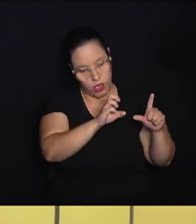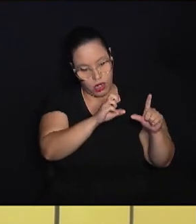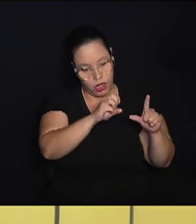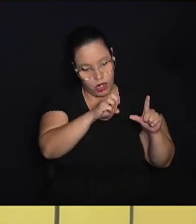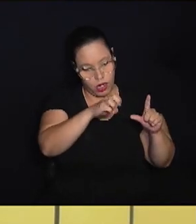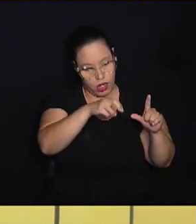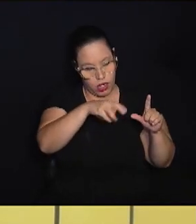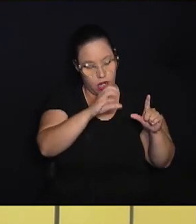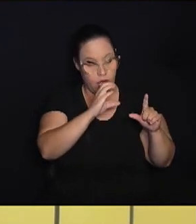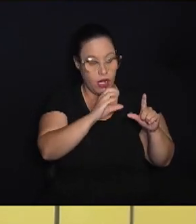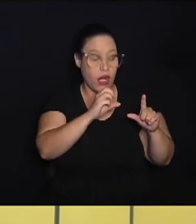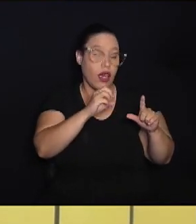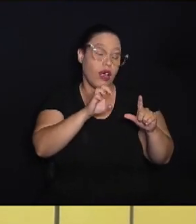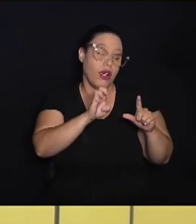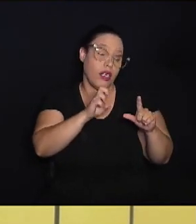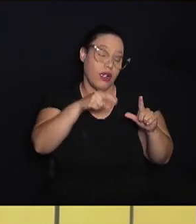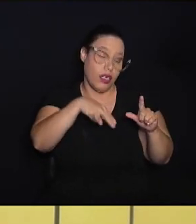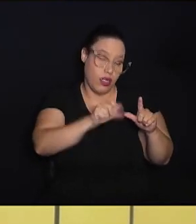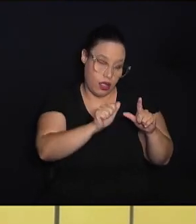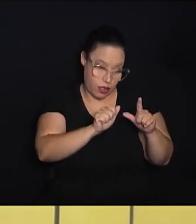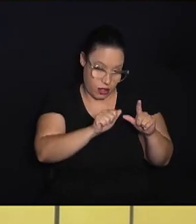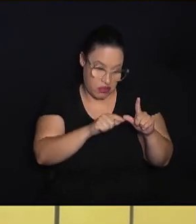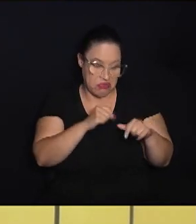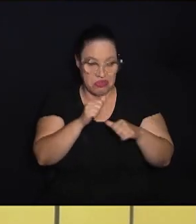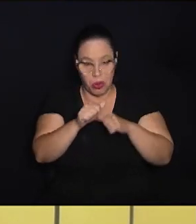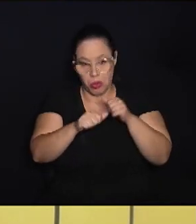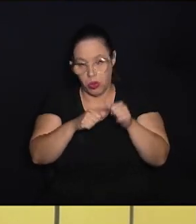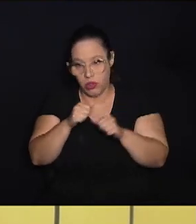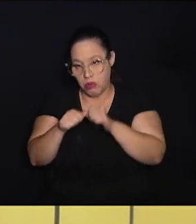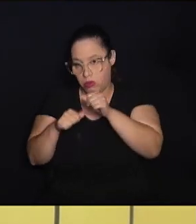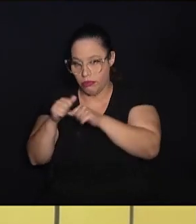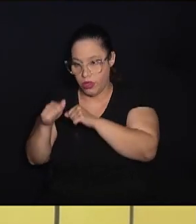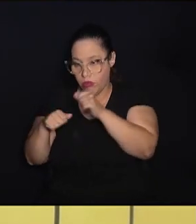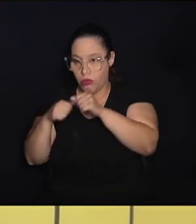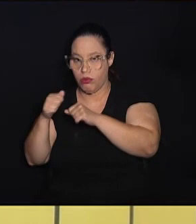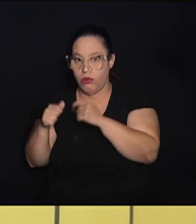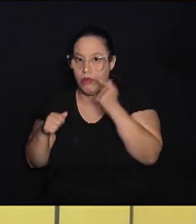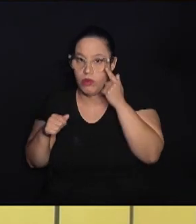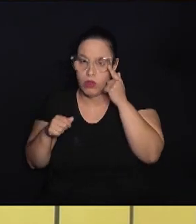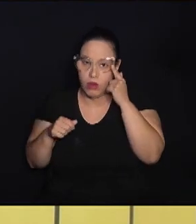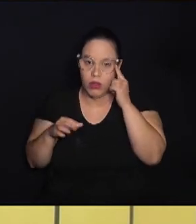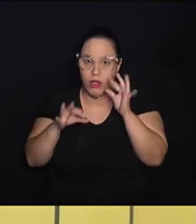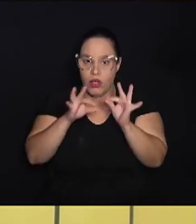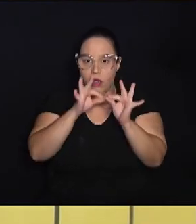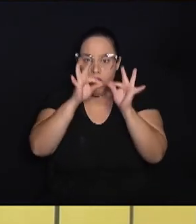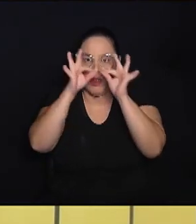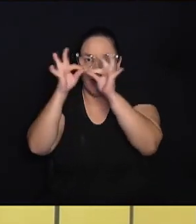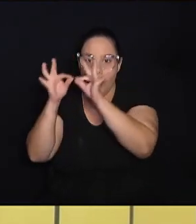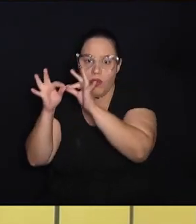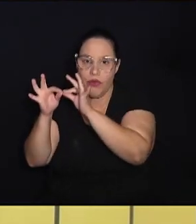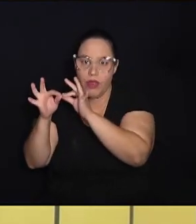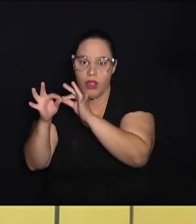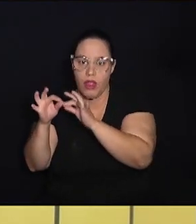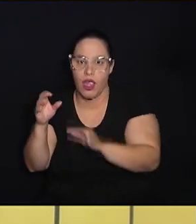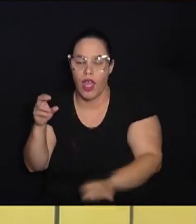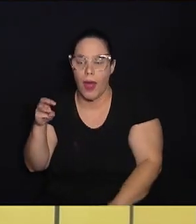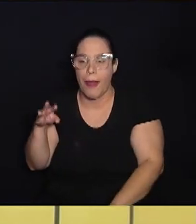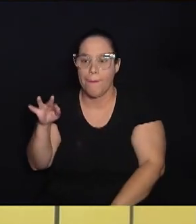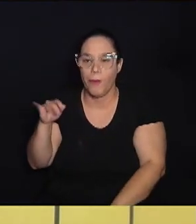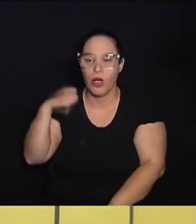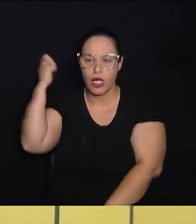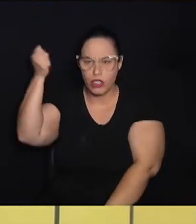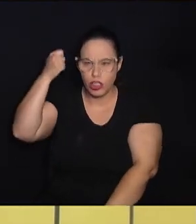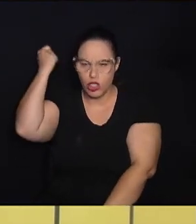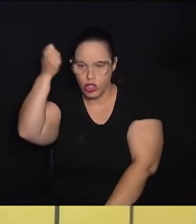qu ele fala uma coisa muito bacana que é como se você então e para quem tá vendo a gente você vê por exemplo a Mônica girando o coelhinho E aí no